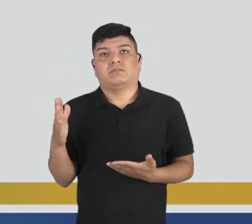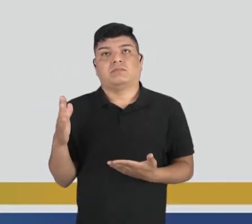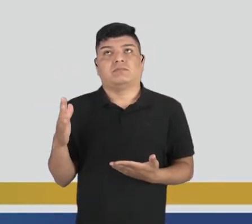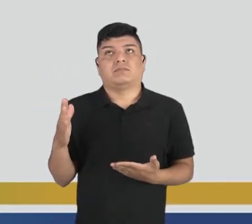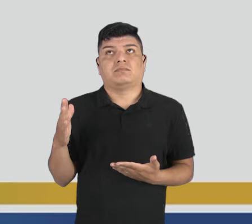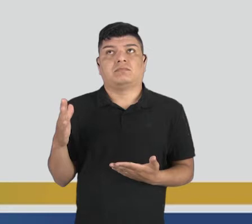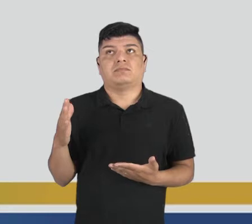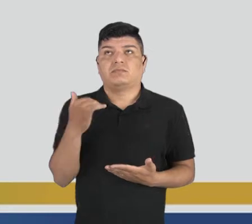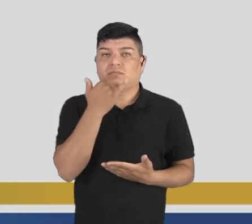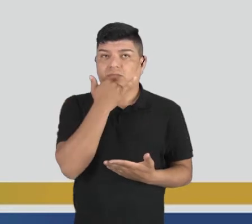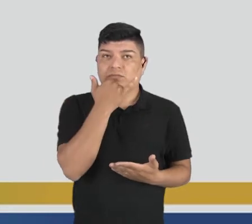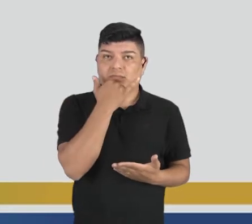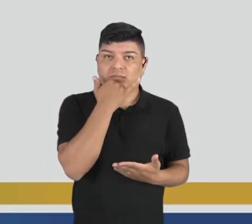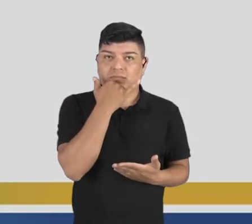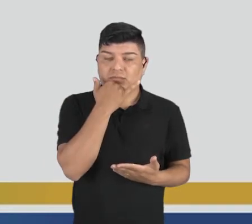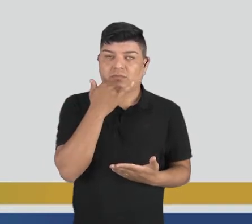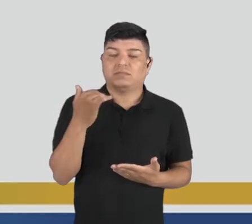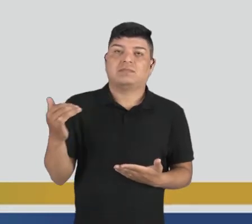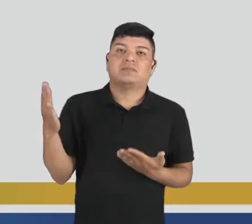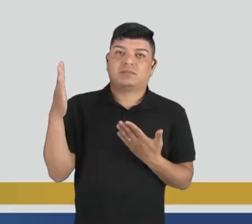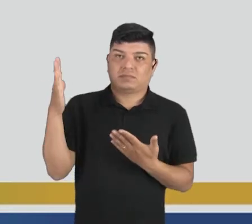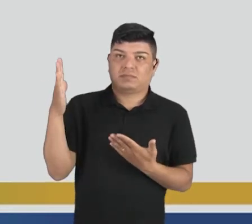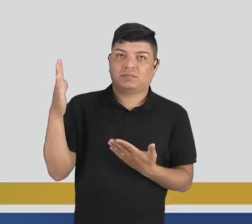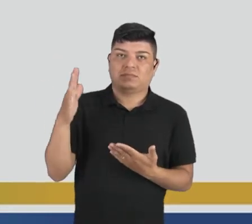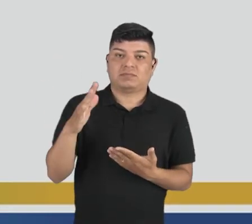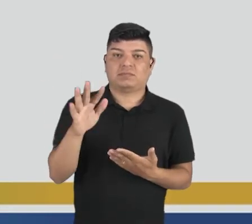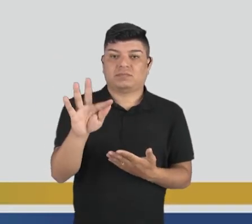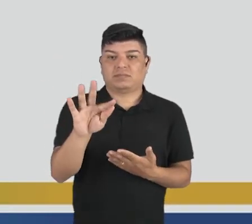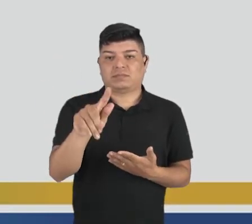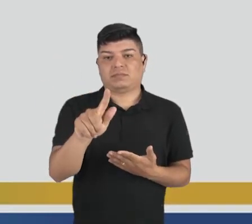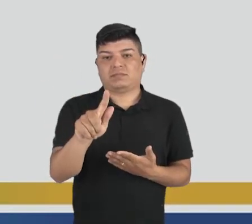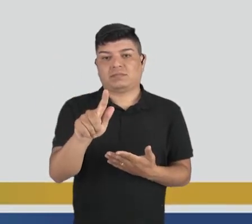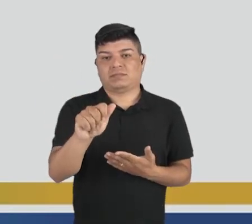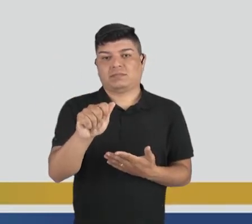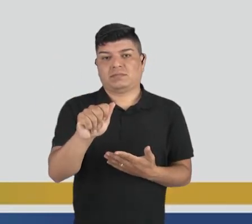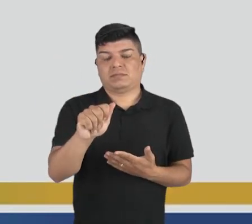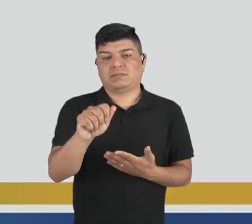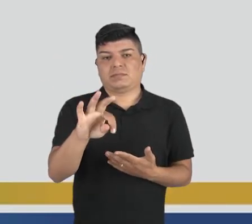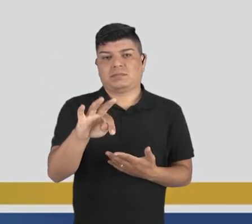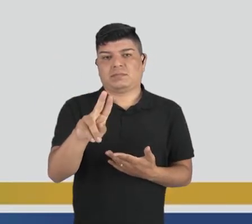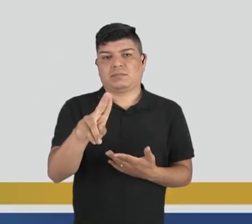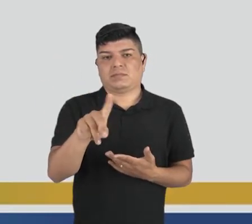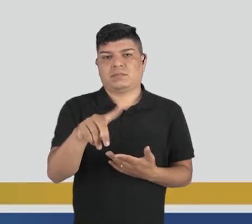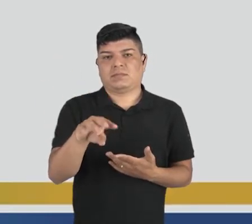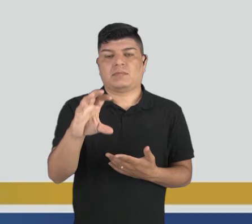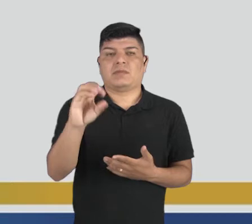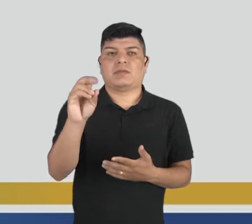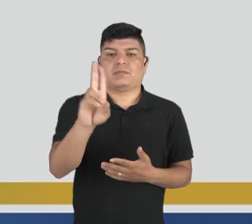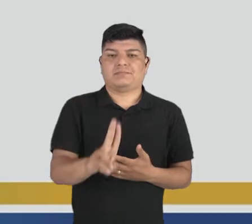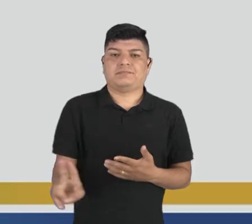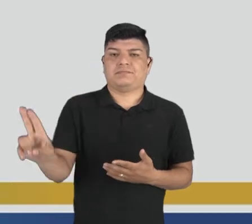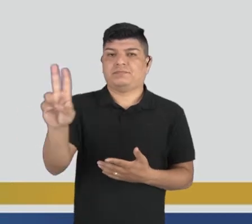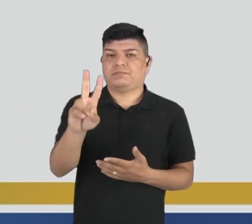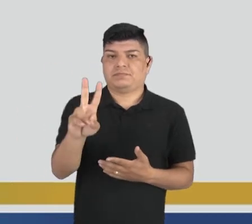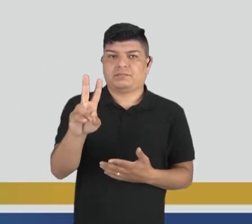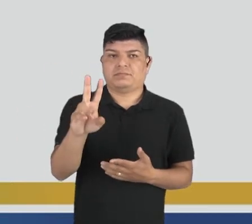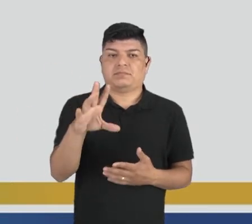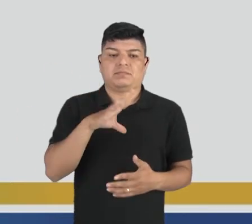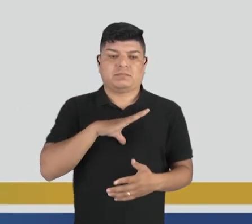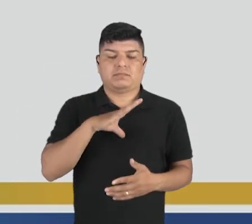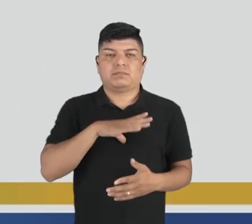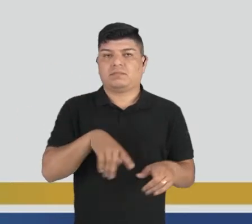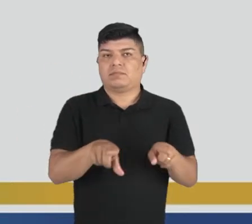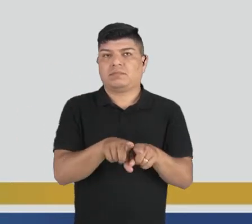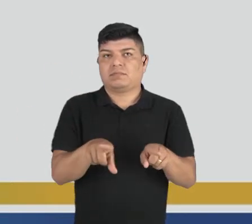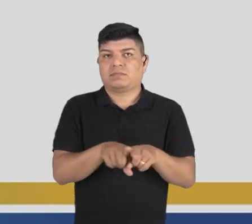perdão, galerinha, esse gato não é o Garfield, é o Gaturro, tá? O Gaturro, que é bem utilizado aí também para fazer inferência na língua